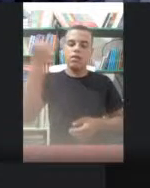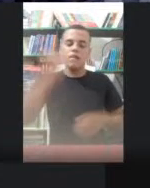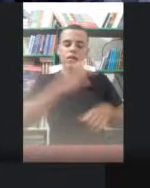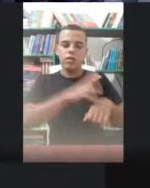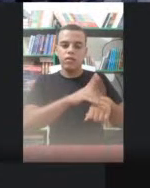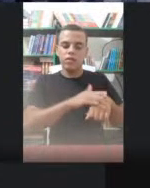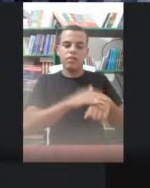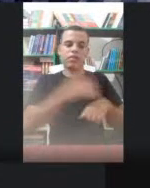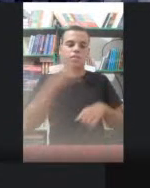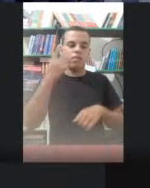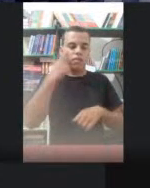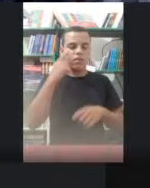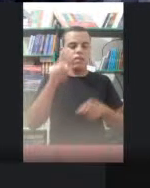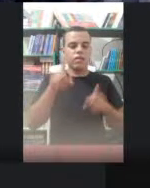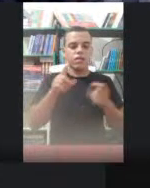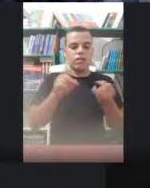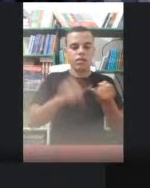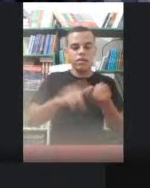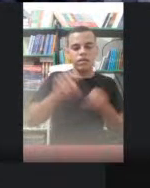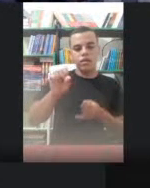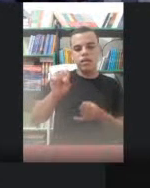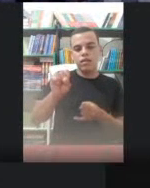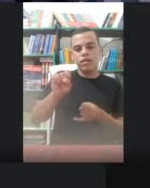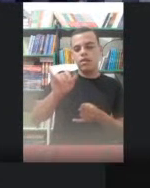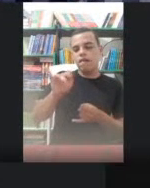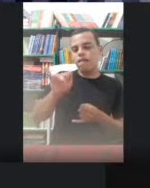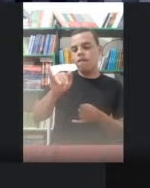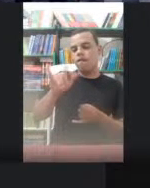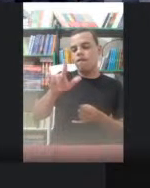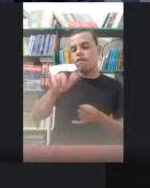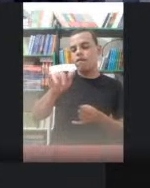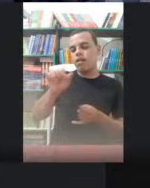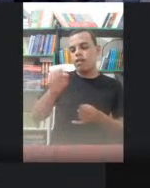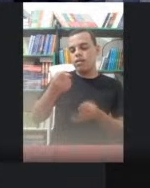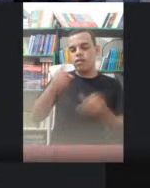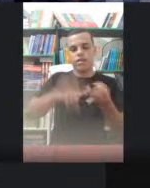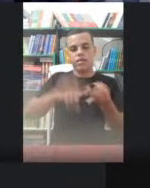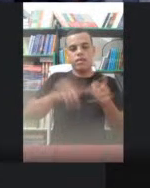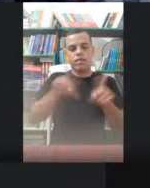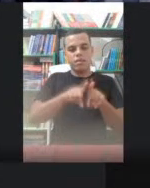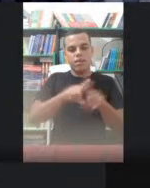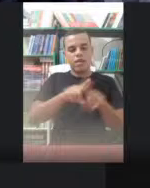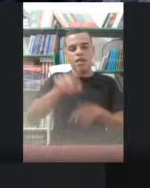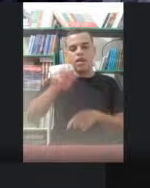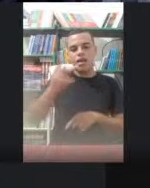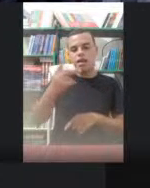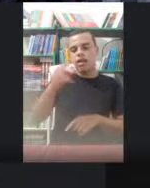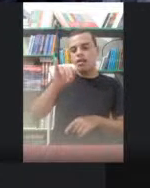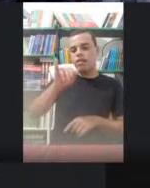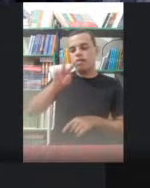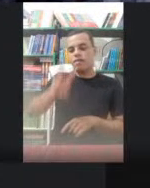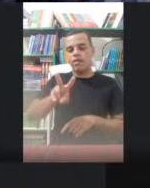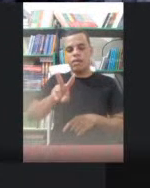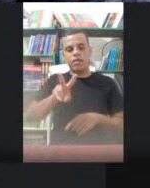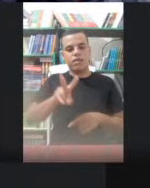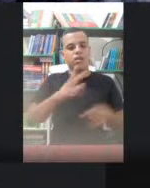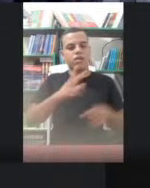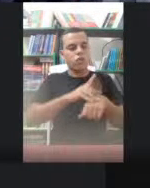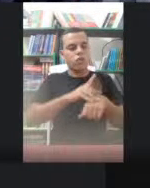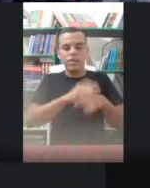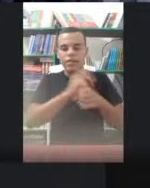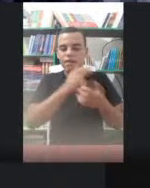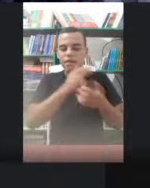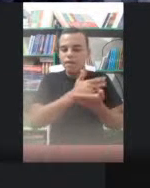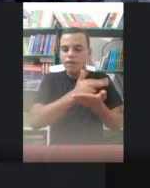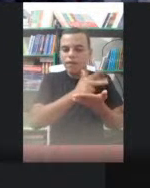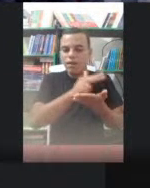também HIV, as hepatites virais, não é isso? A questão da saúde bucal também, porque tem a questão do câncer de boca.